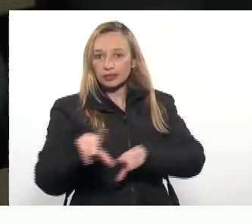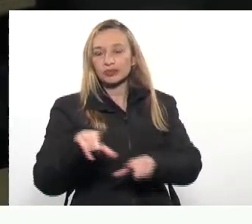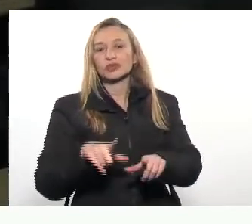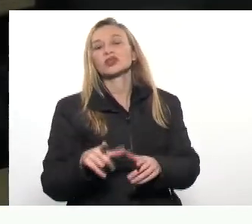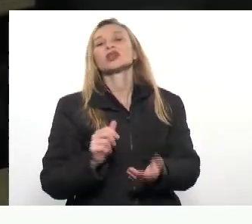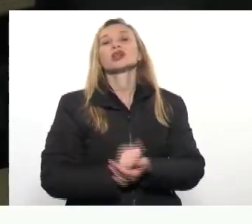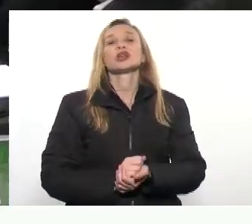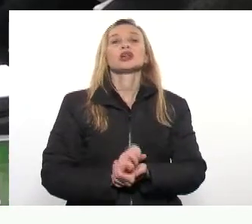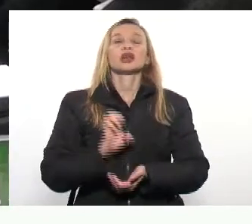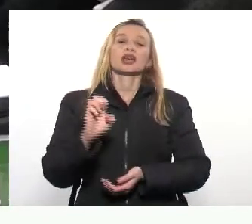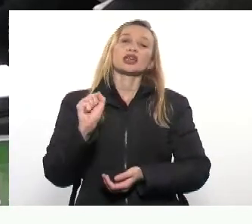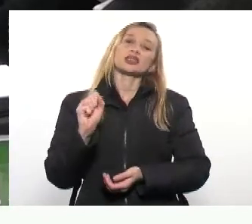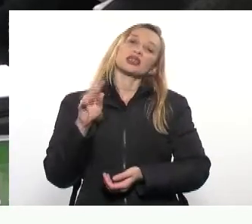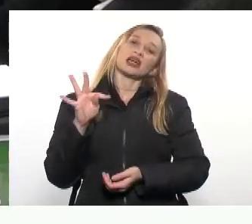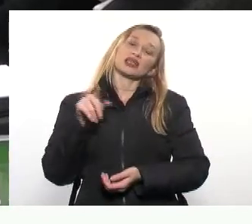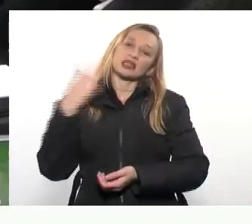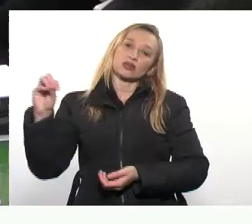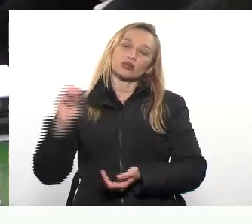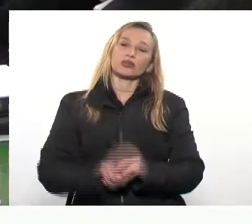Presidente.